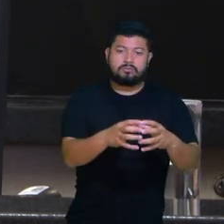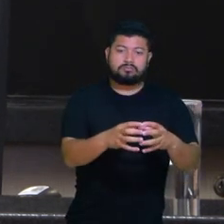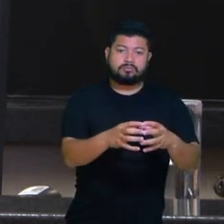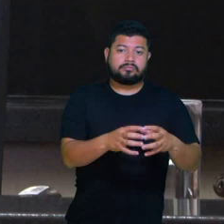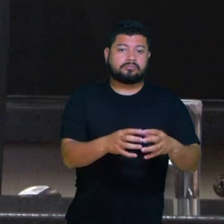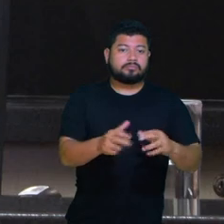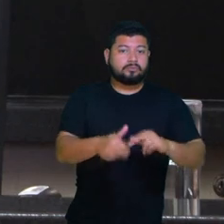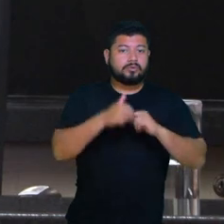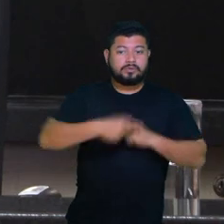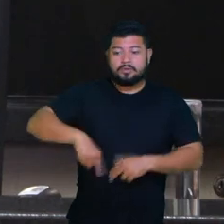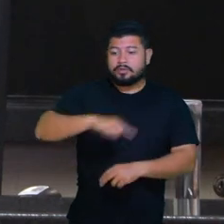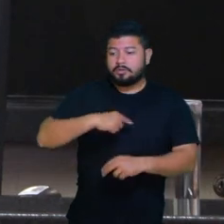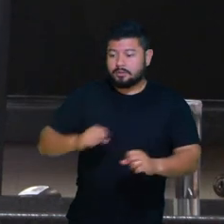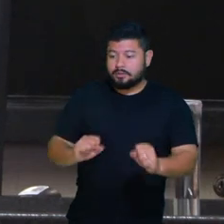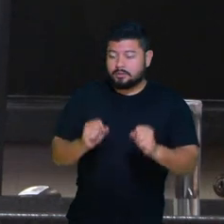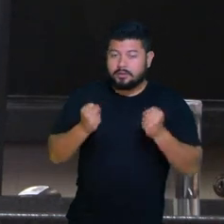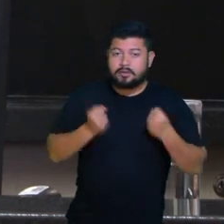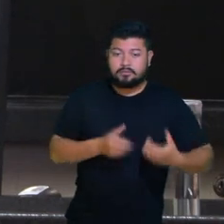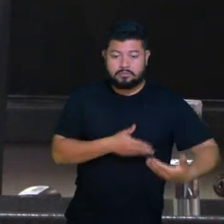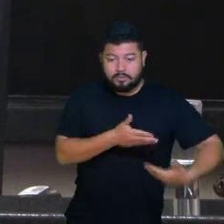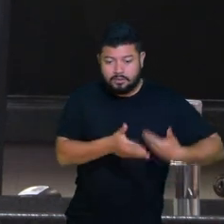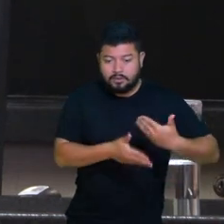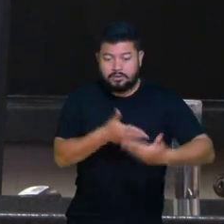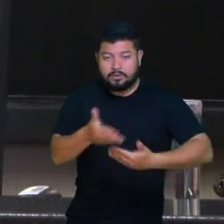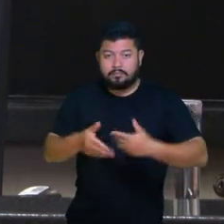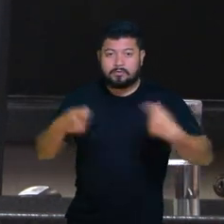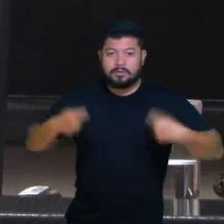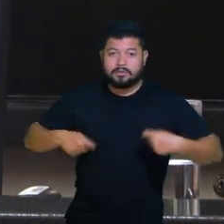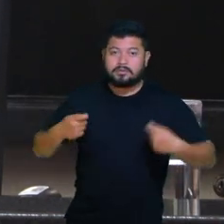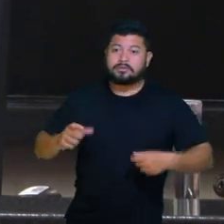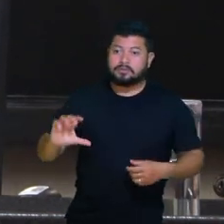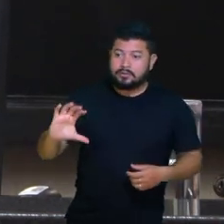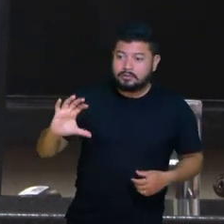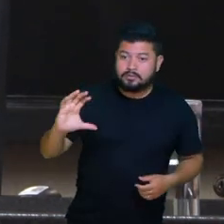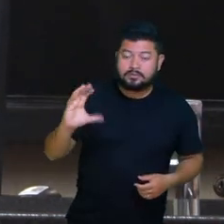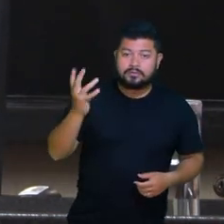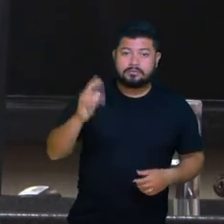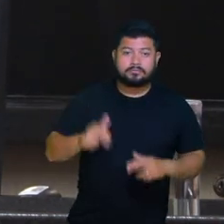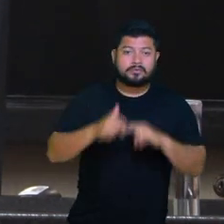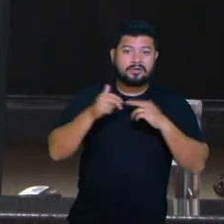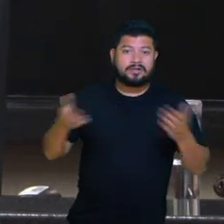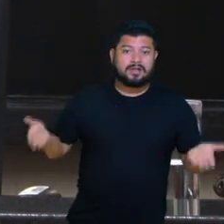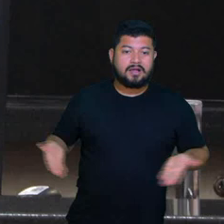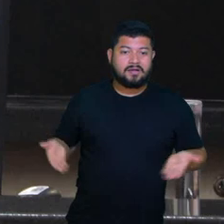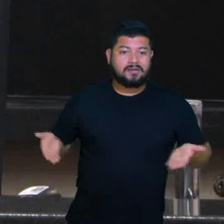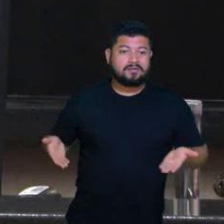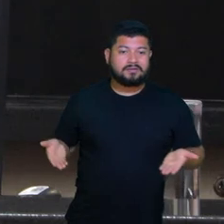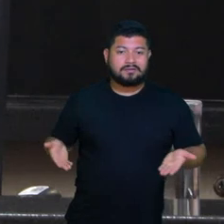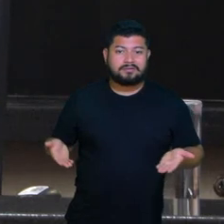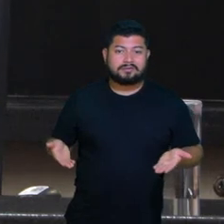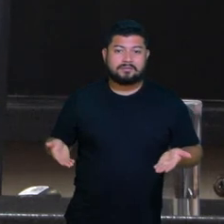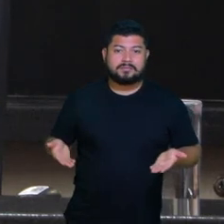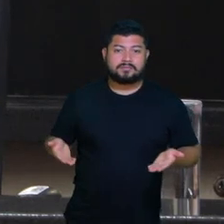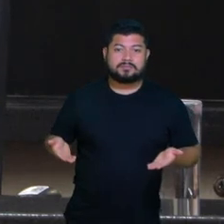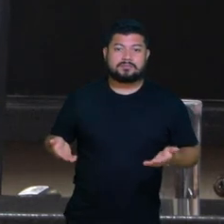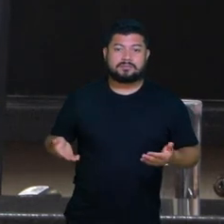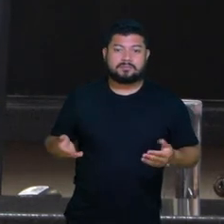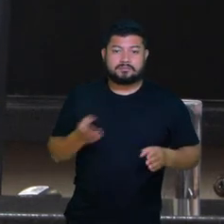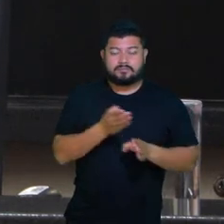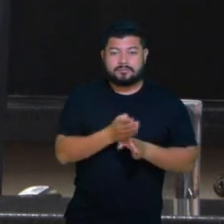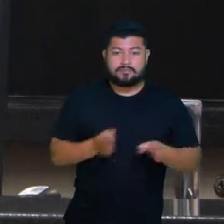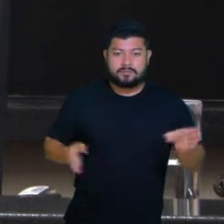processo tem que acontecer né por isso que a a o tempo pro